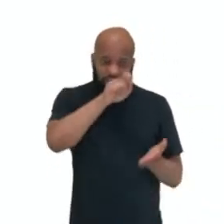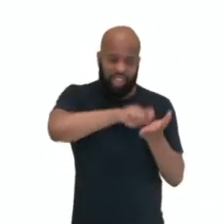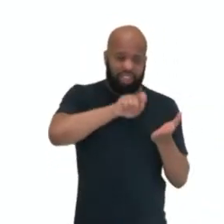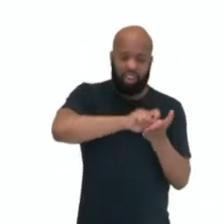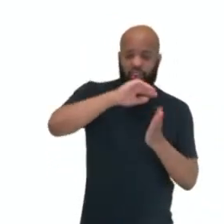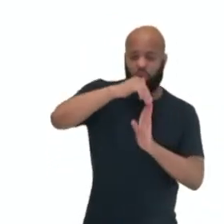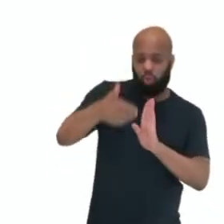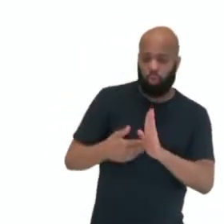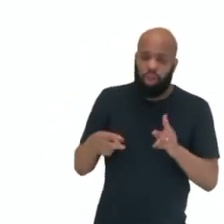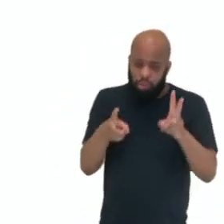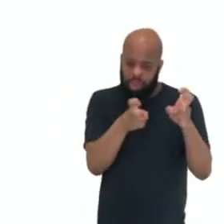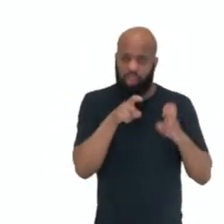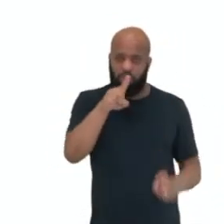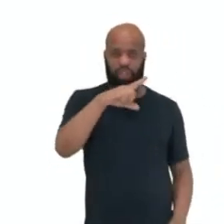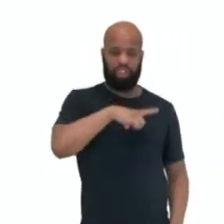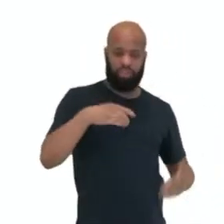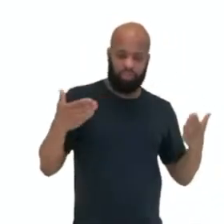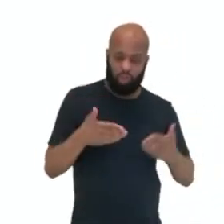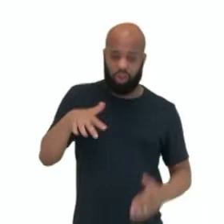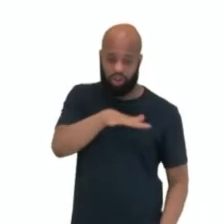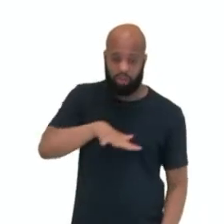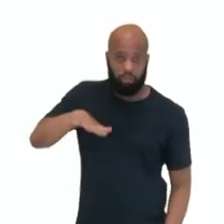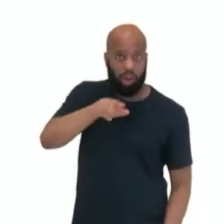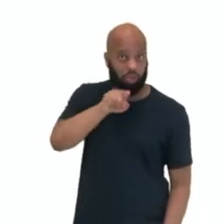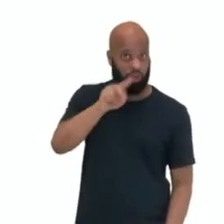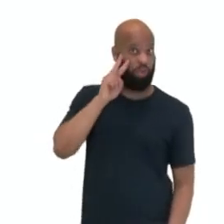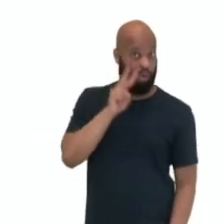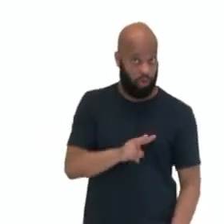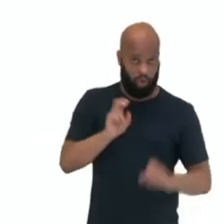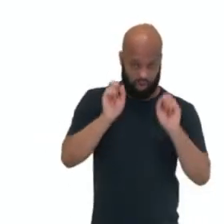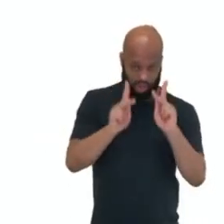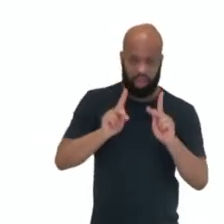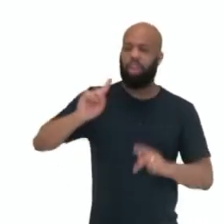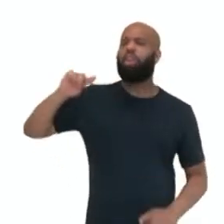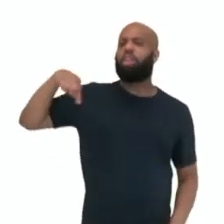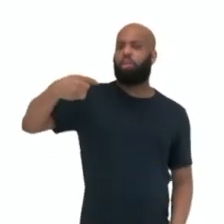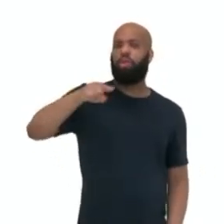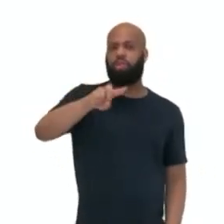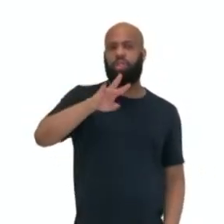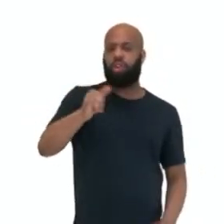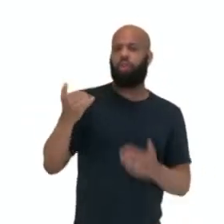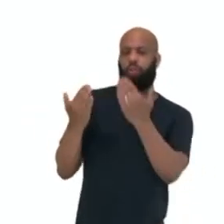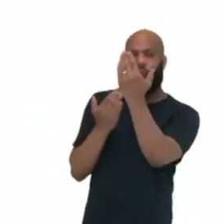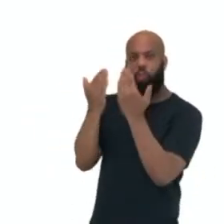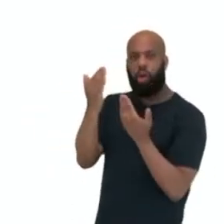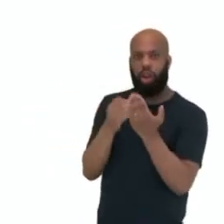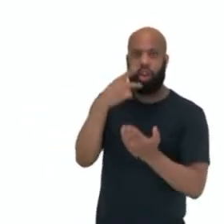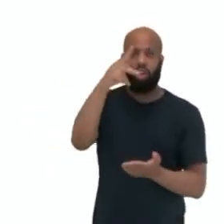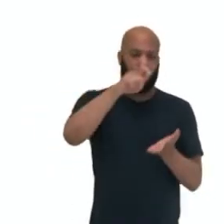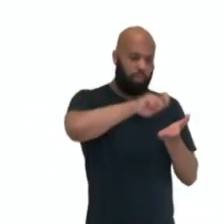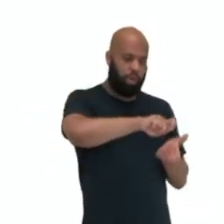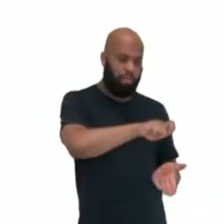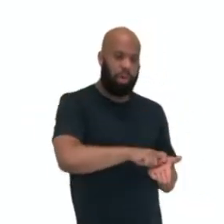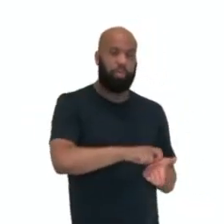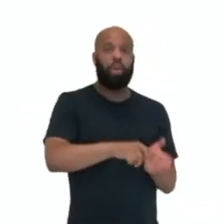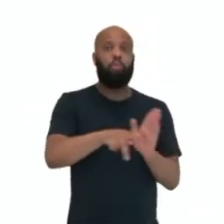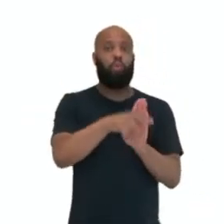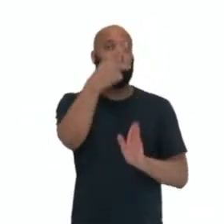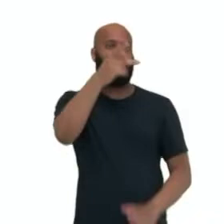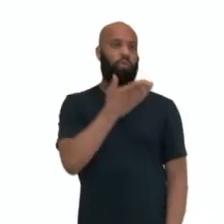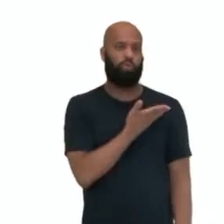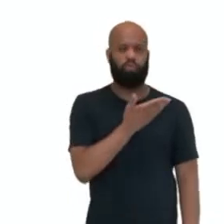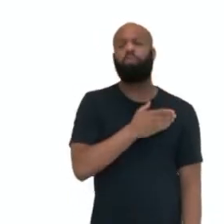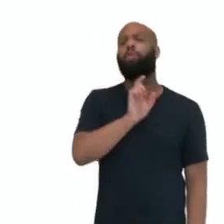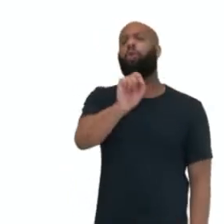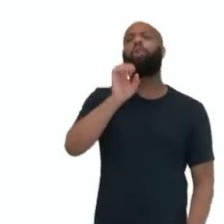as impressões que você tem do espaço observado. Em seguida, compare as suas anotações com as dos colegas.